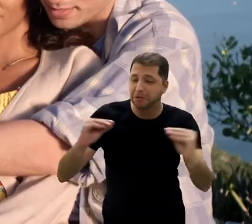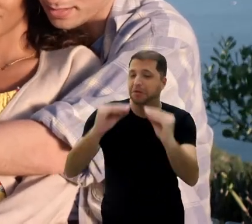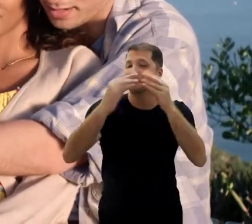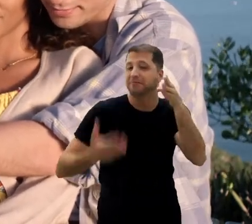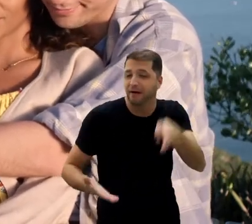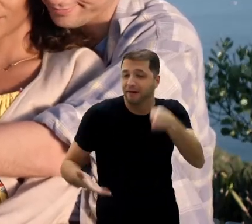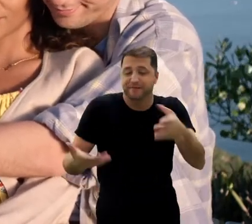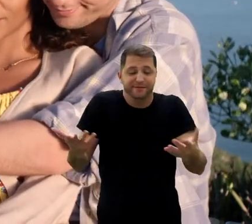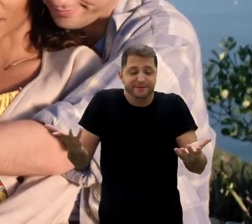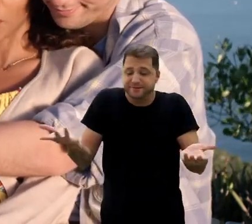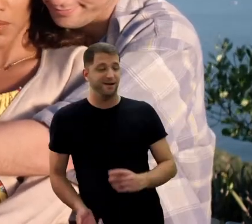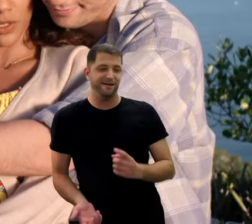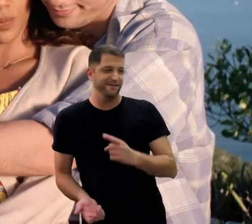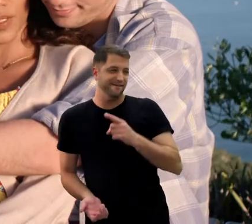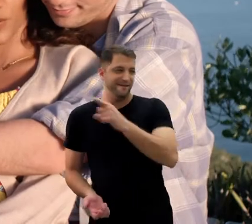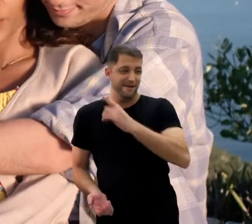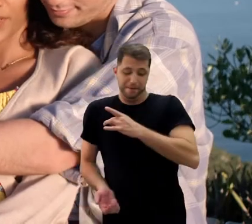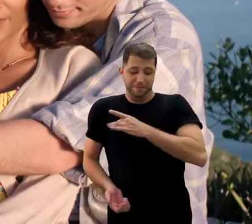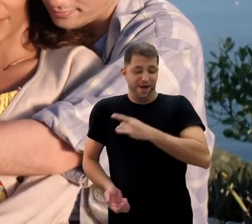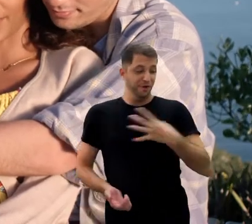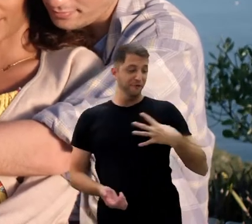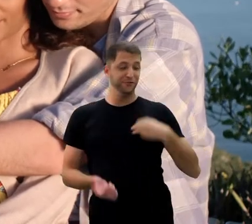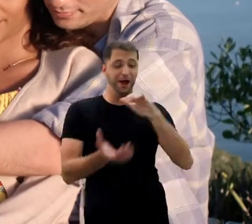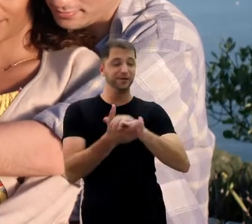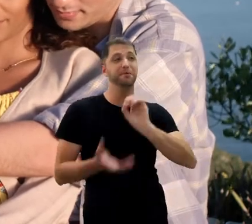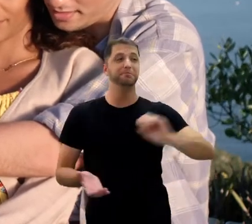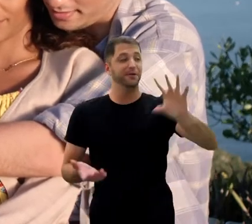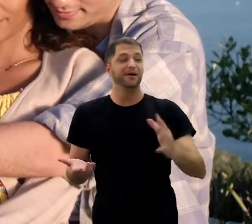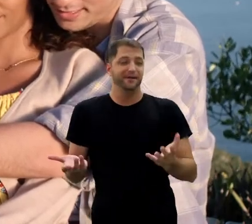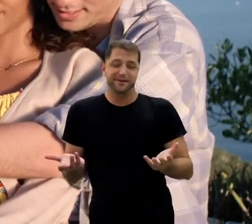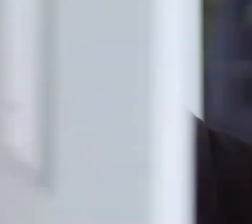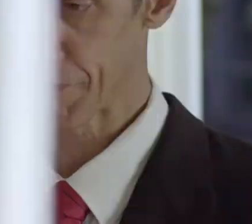com o Padre K. Não tem medo de perder o filhinho dela.